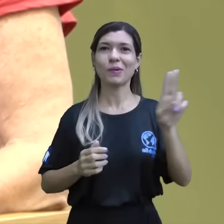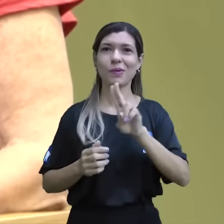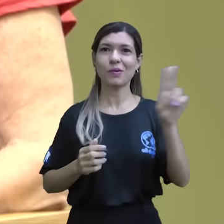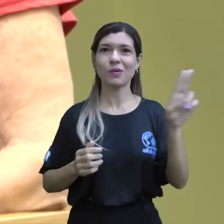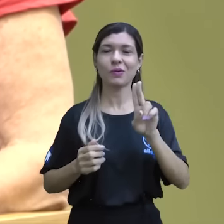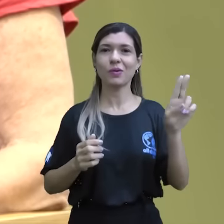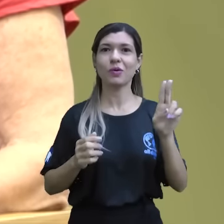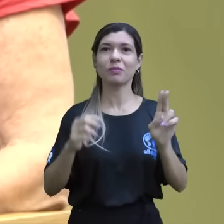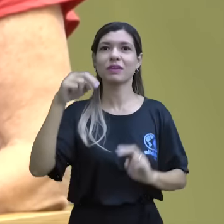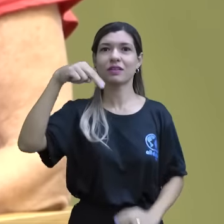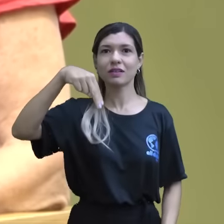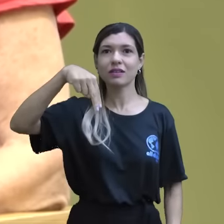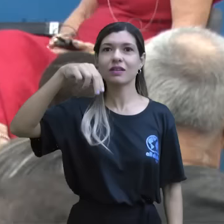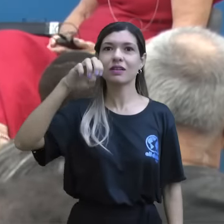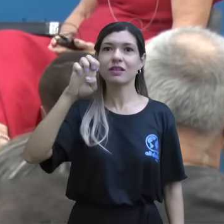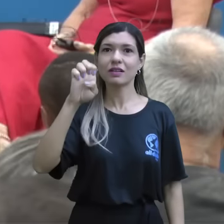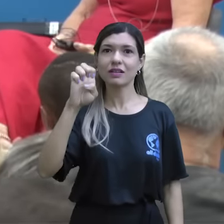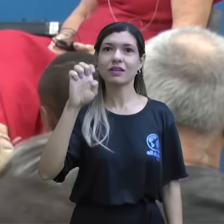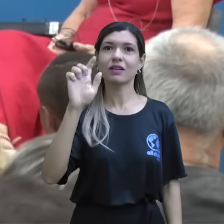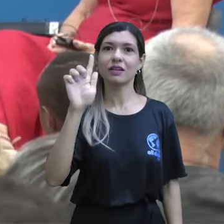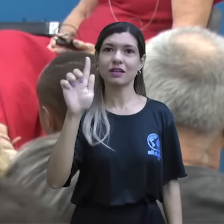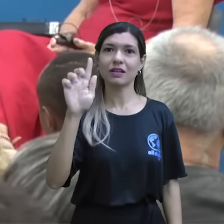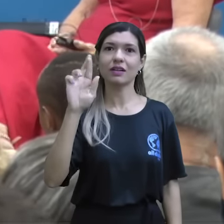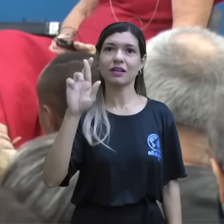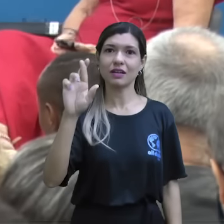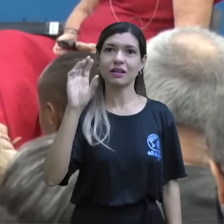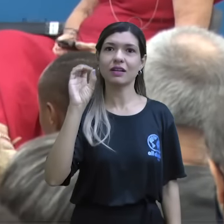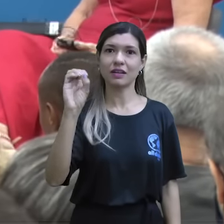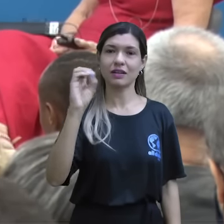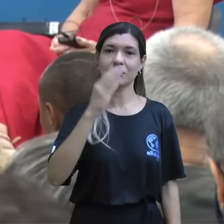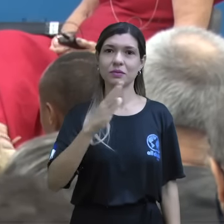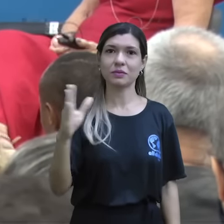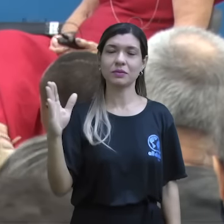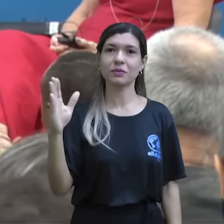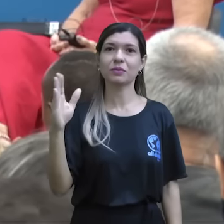àquele título. Ah, que lindo título. Lindo título.